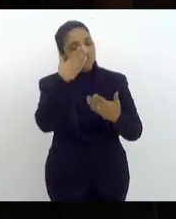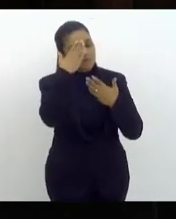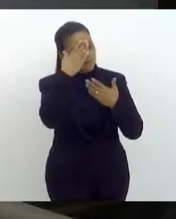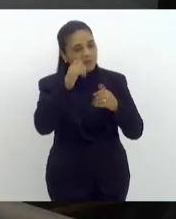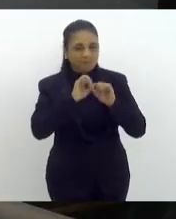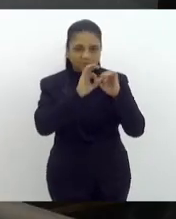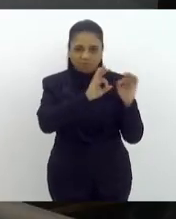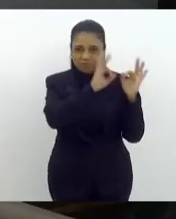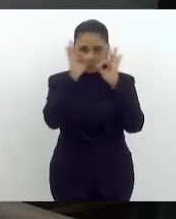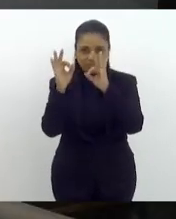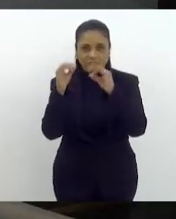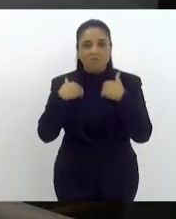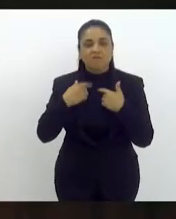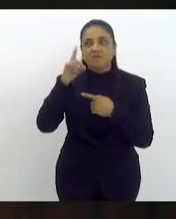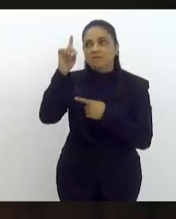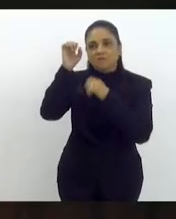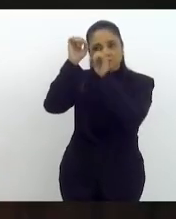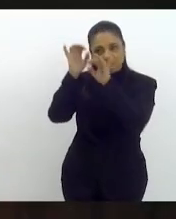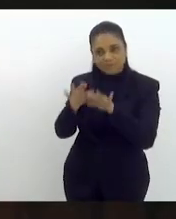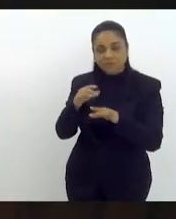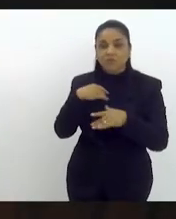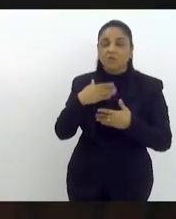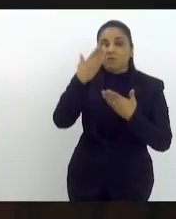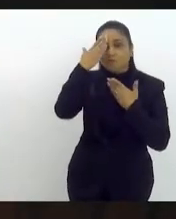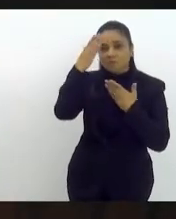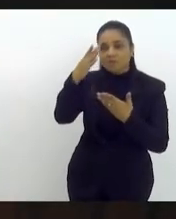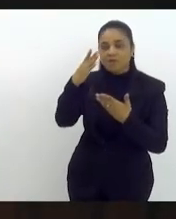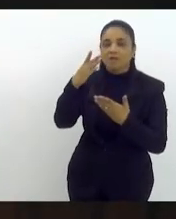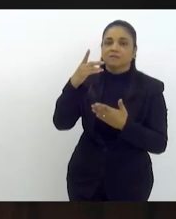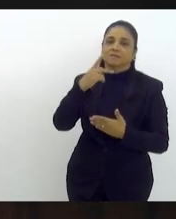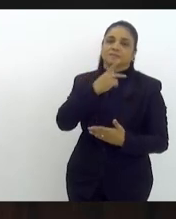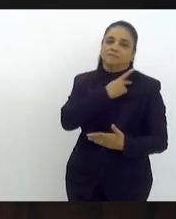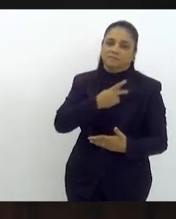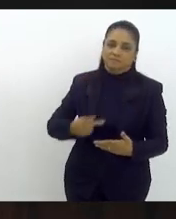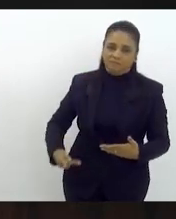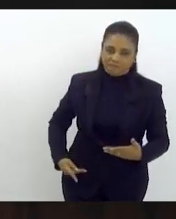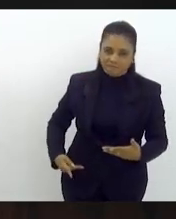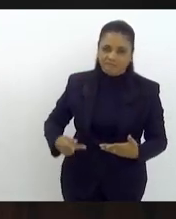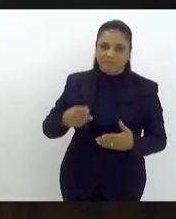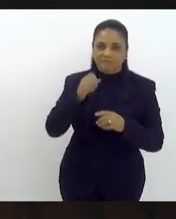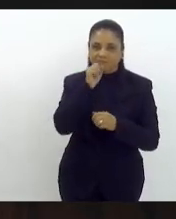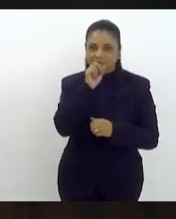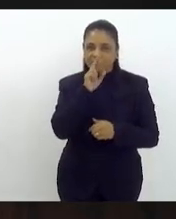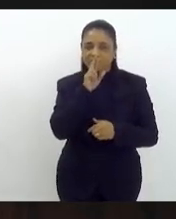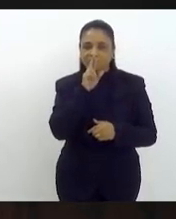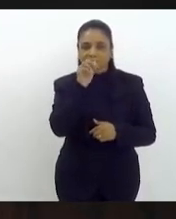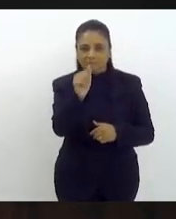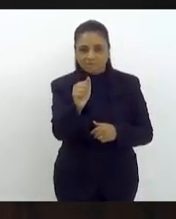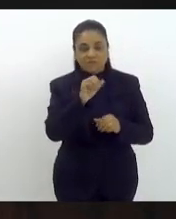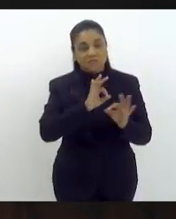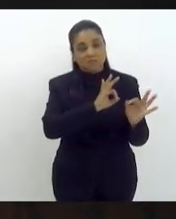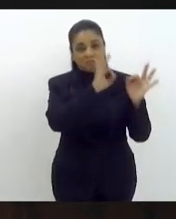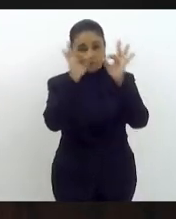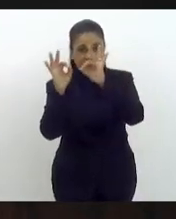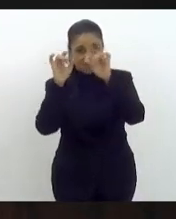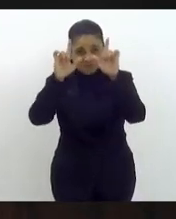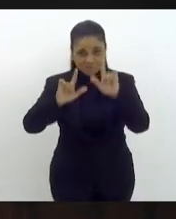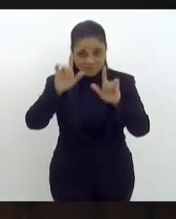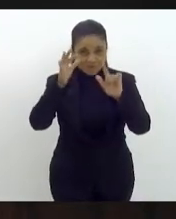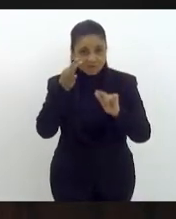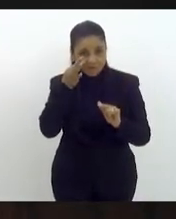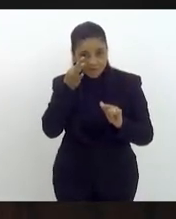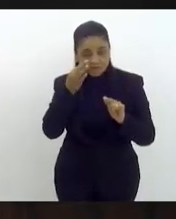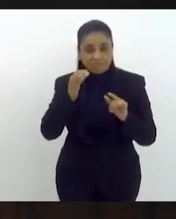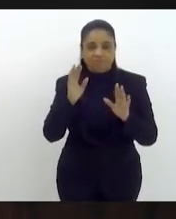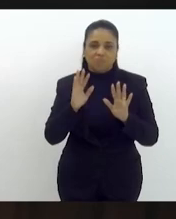Deus Obrigado Deputado Rodrigo Amorim agradecer a todos os funcionários dessa casa a todos que nos assistem pela TV alerj e